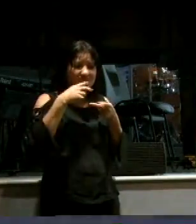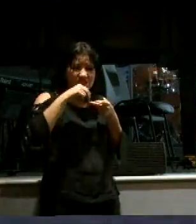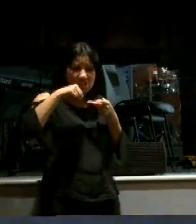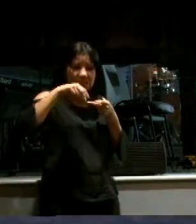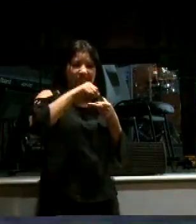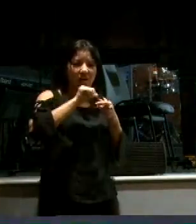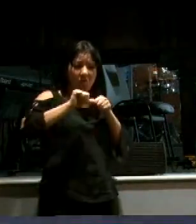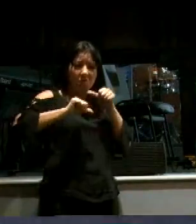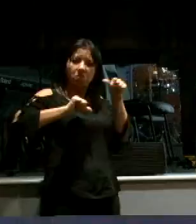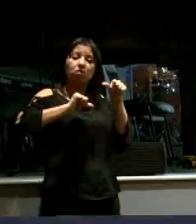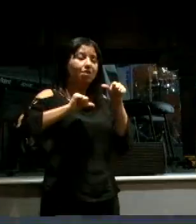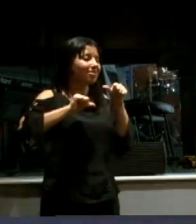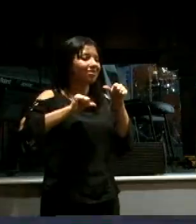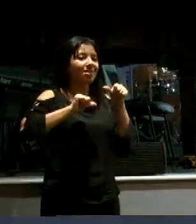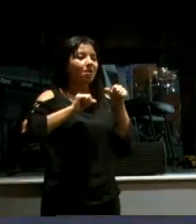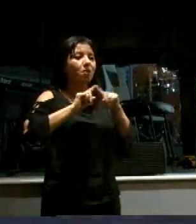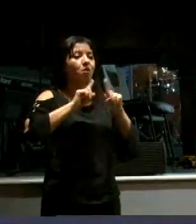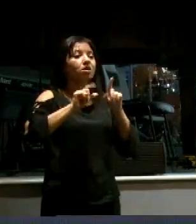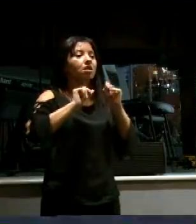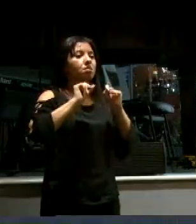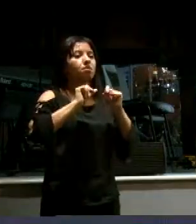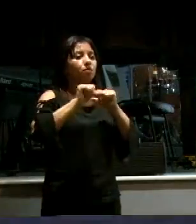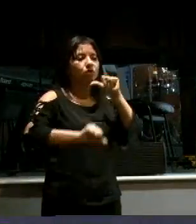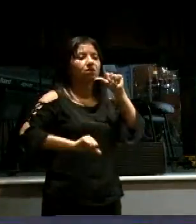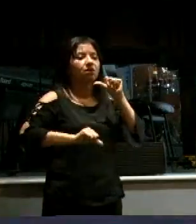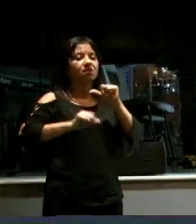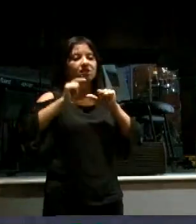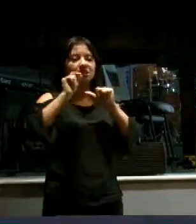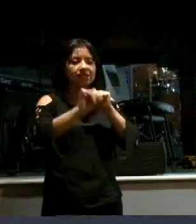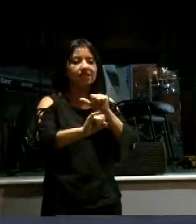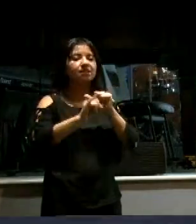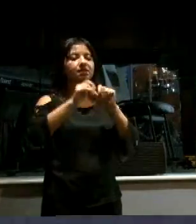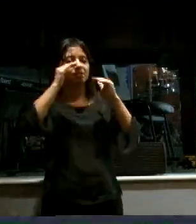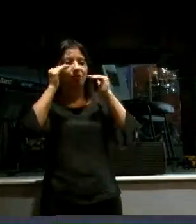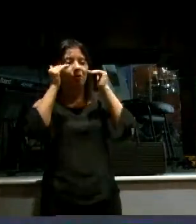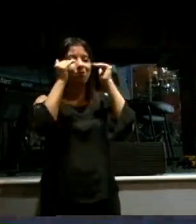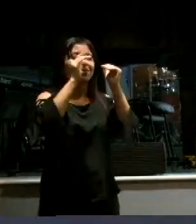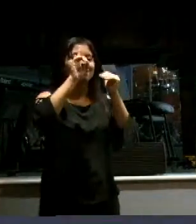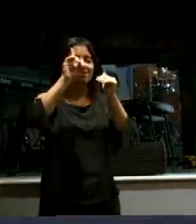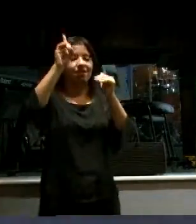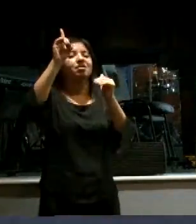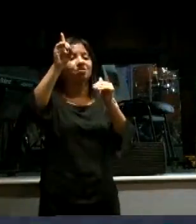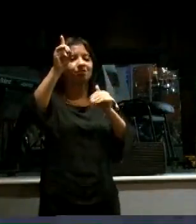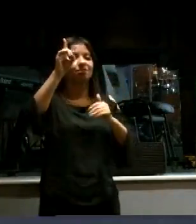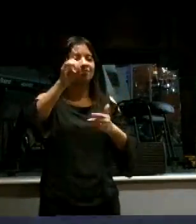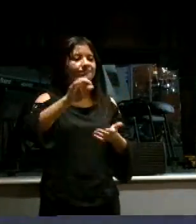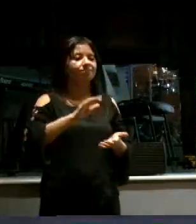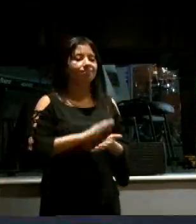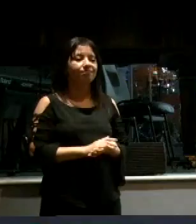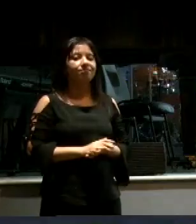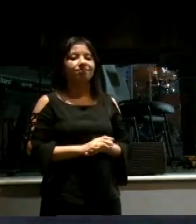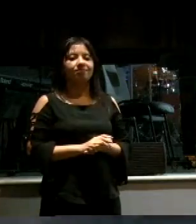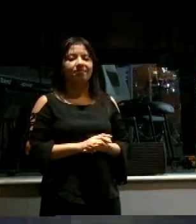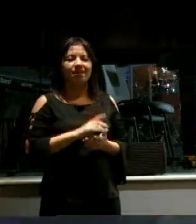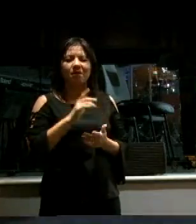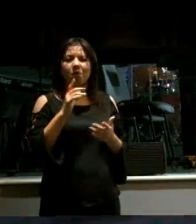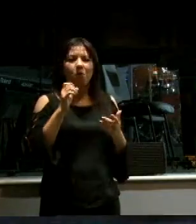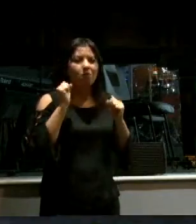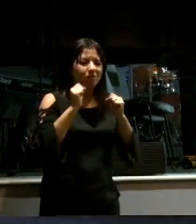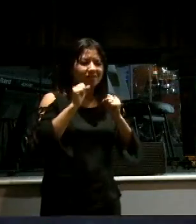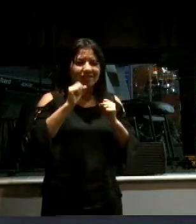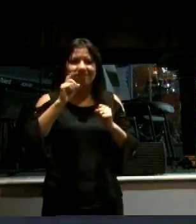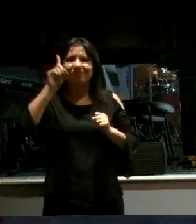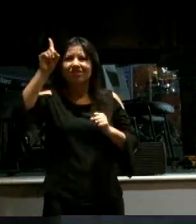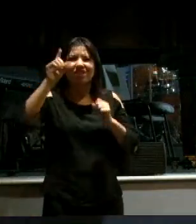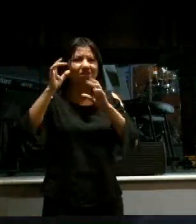Mas a obediência no Deus que é Todo-Poderoso faz isso. E, queridos, o poder de Deus é tão extraordinário que você pode